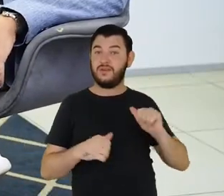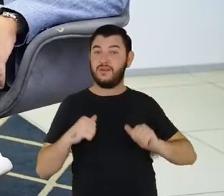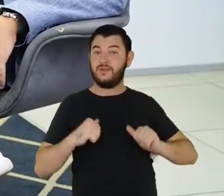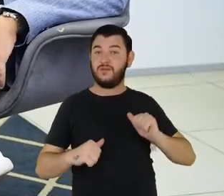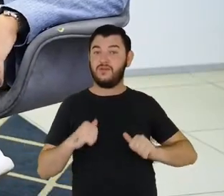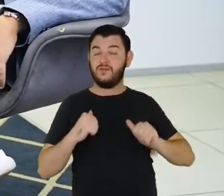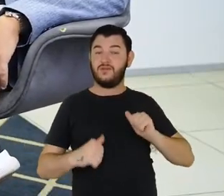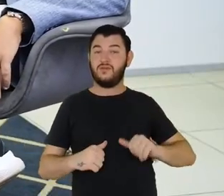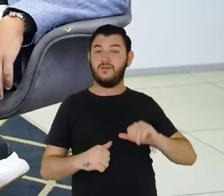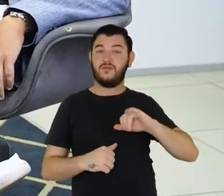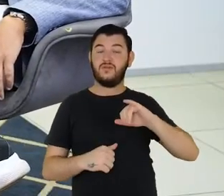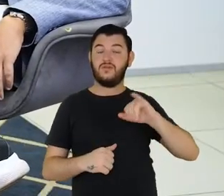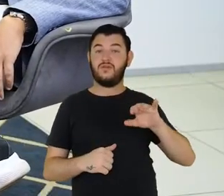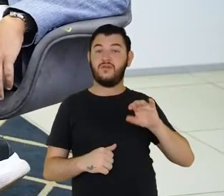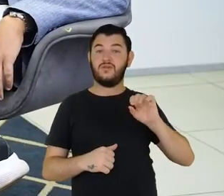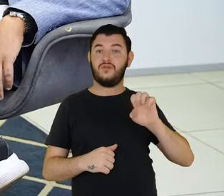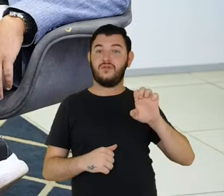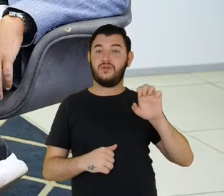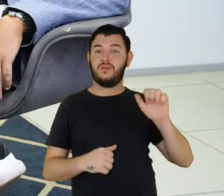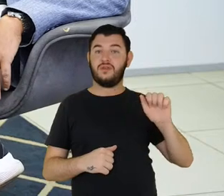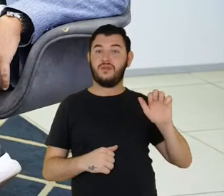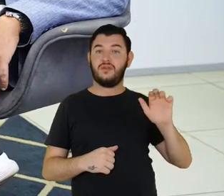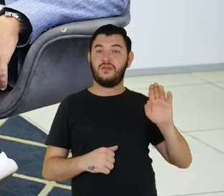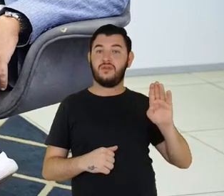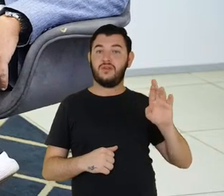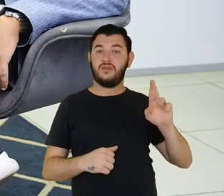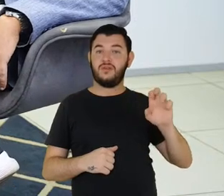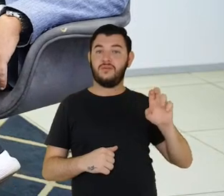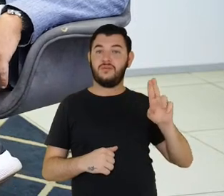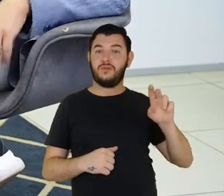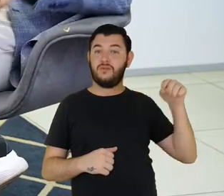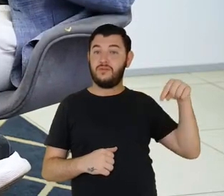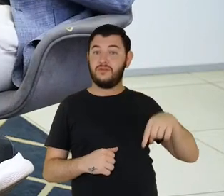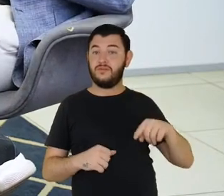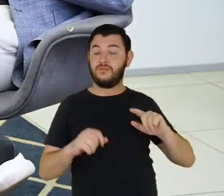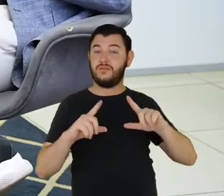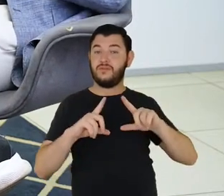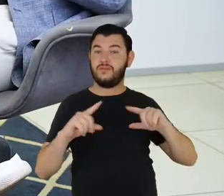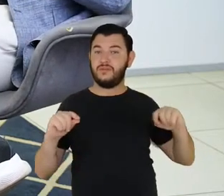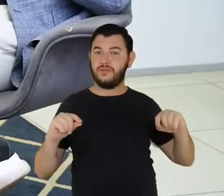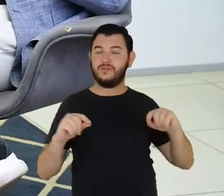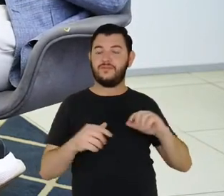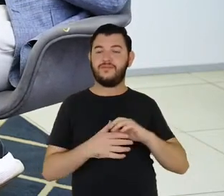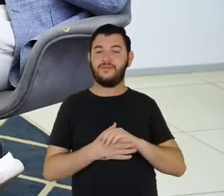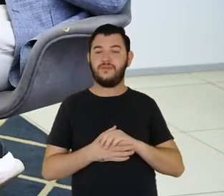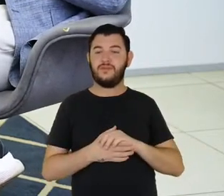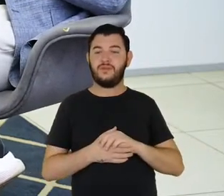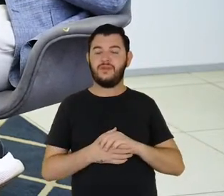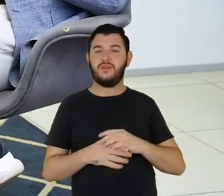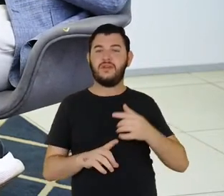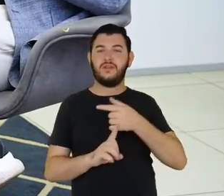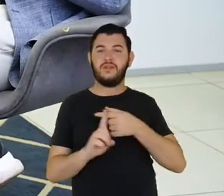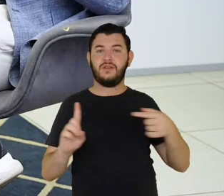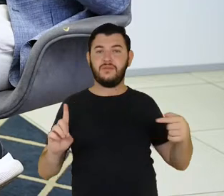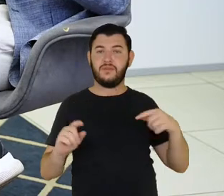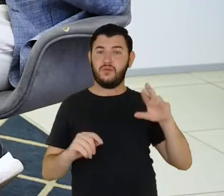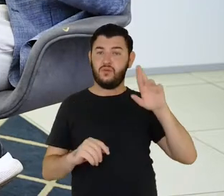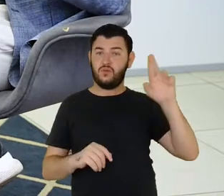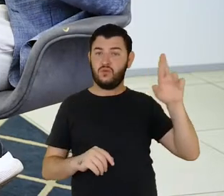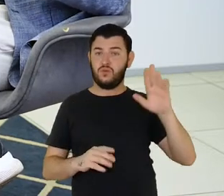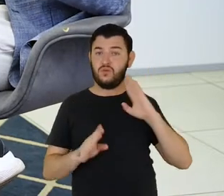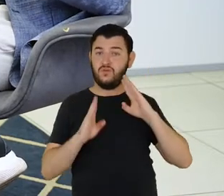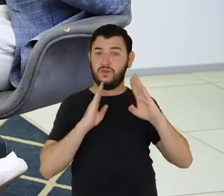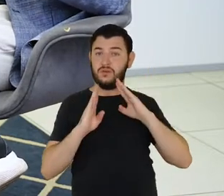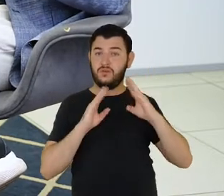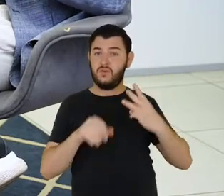semana o Zuckerberg, né, que é o dono do Facebook, do WhatsApp, do Instagram, ele anunciou que vai encerrar aí